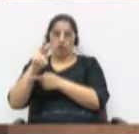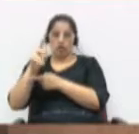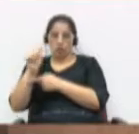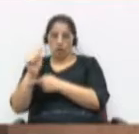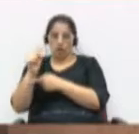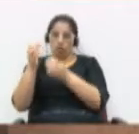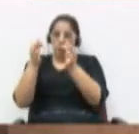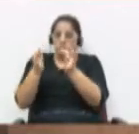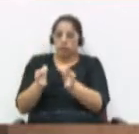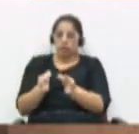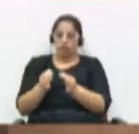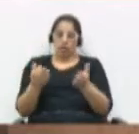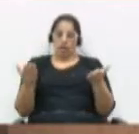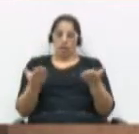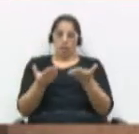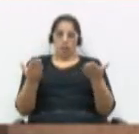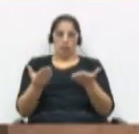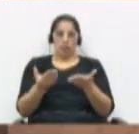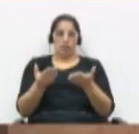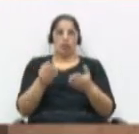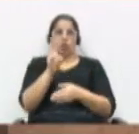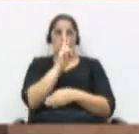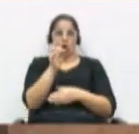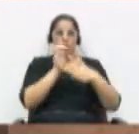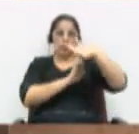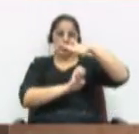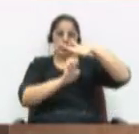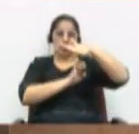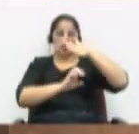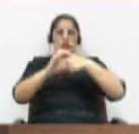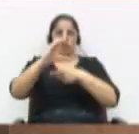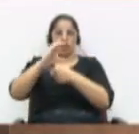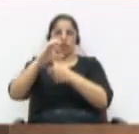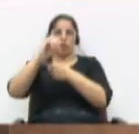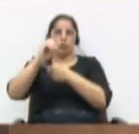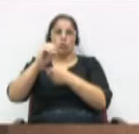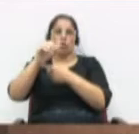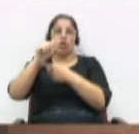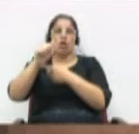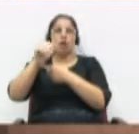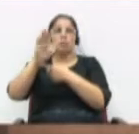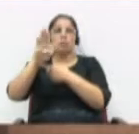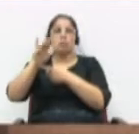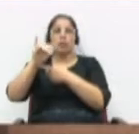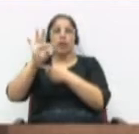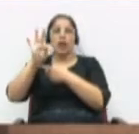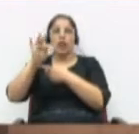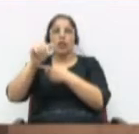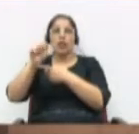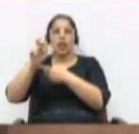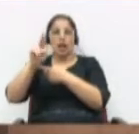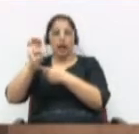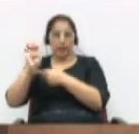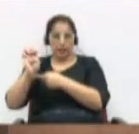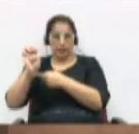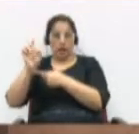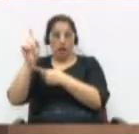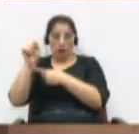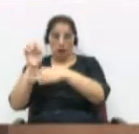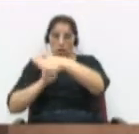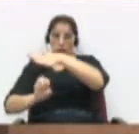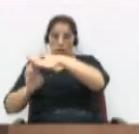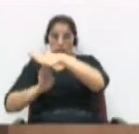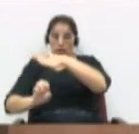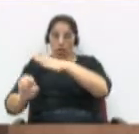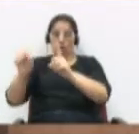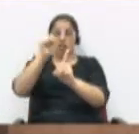Limeira. Hoje, a Coabitare, ela é uma empresa de cunho social,